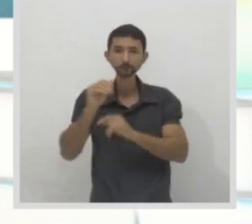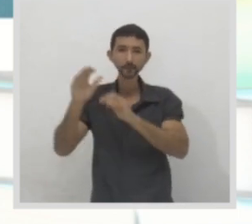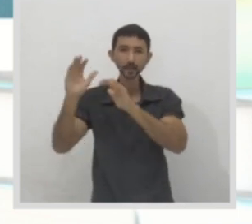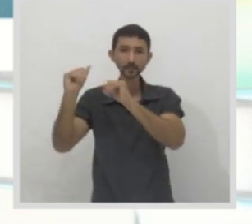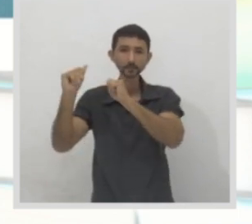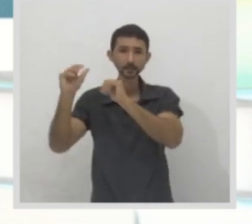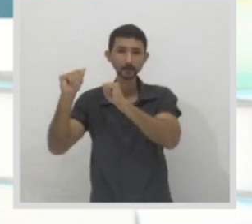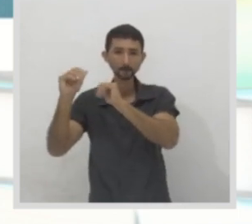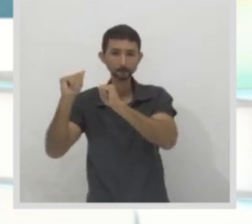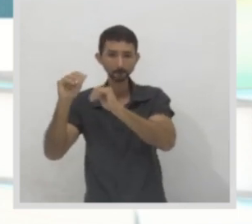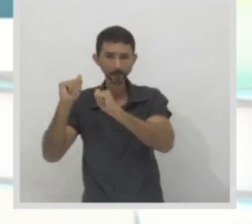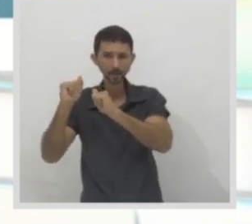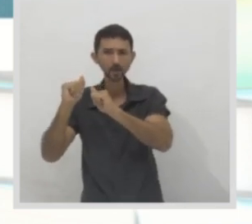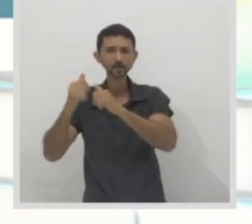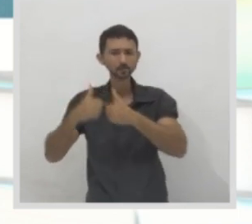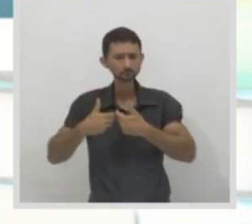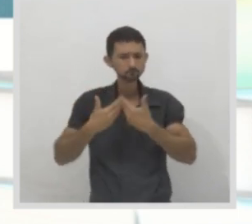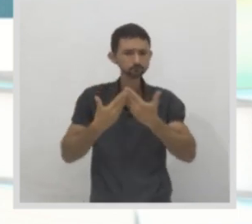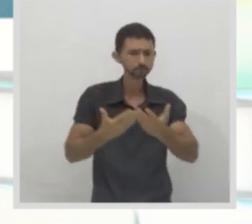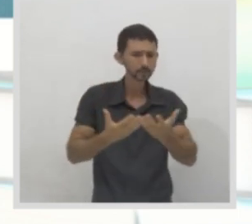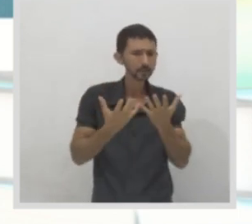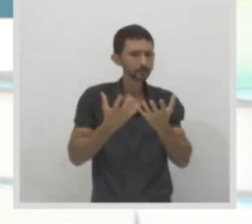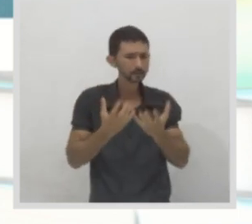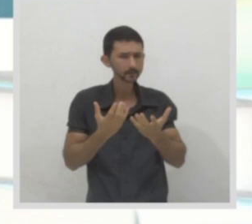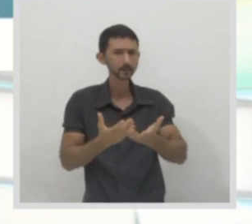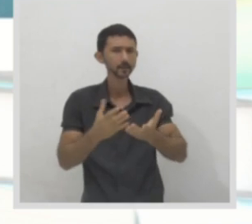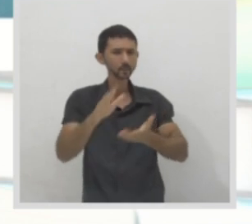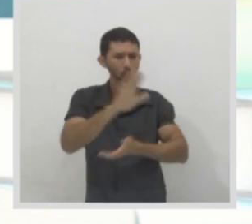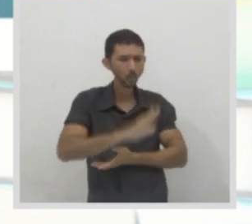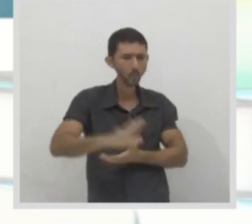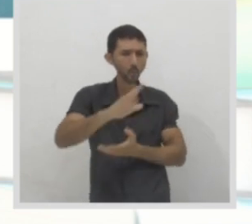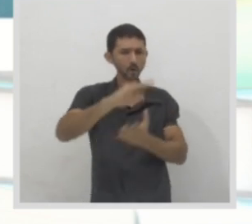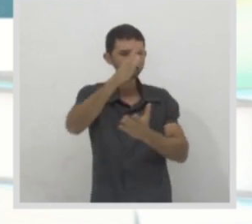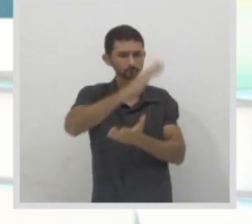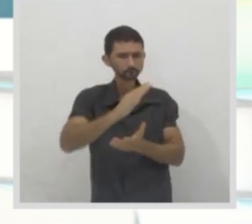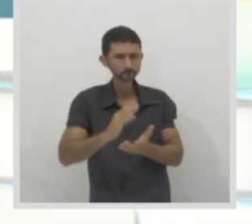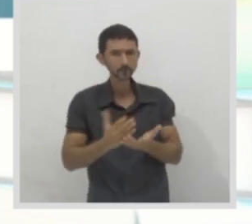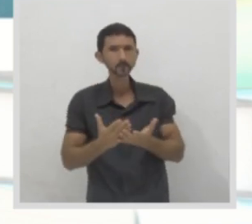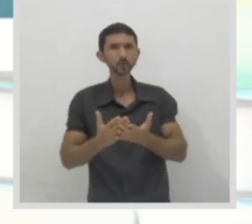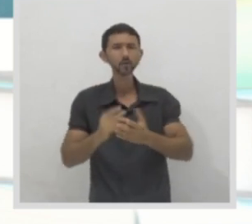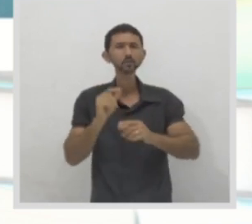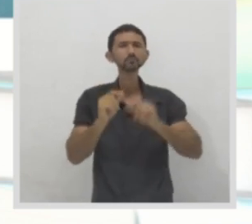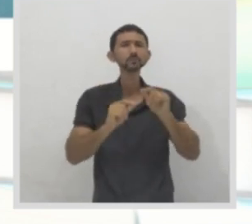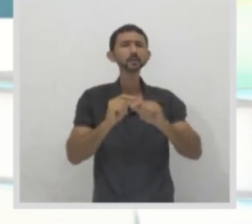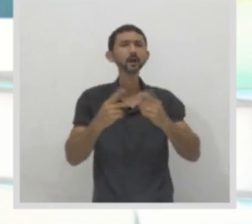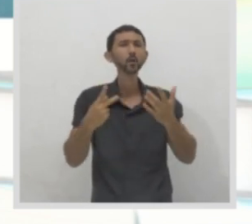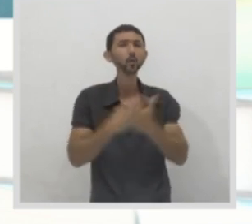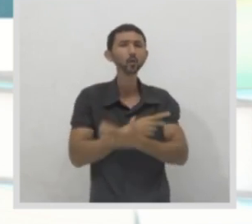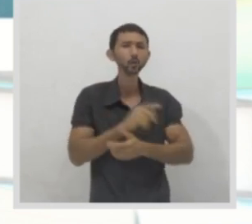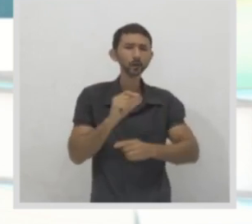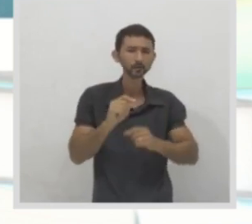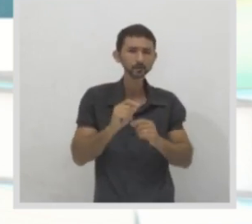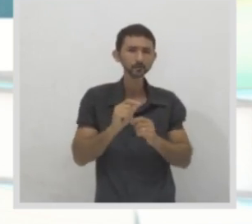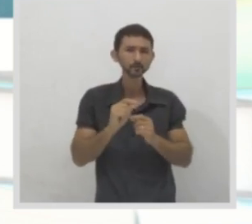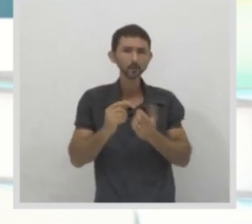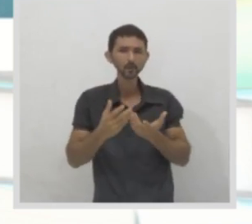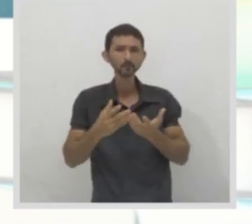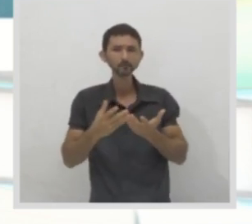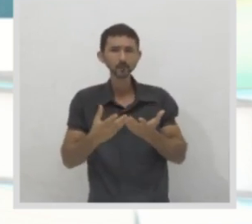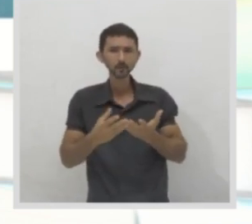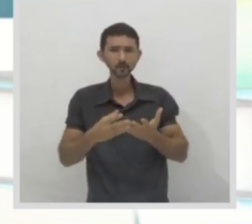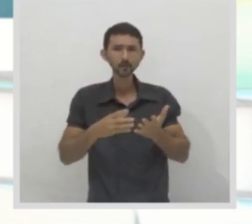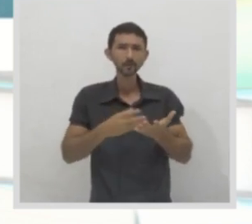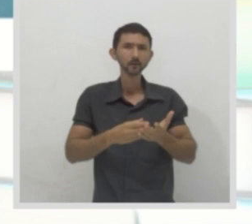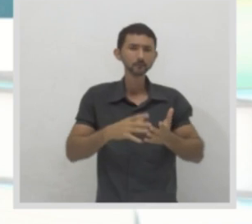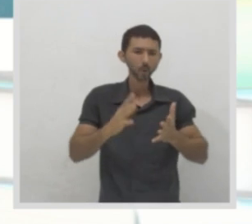ela tentou reivindicar parte desse território que tinha sido ocupado de forma formal